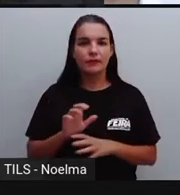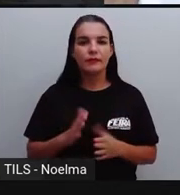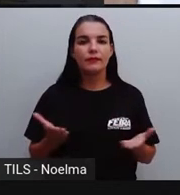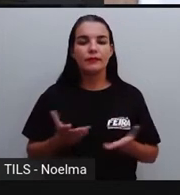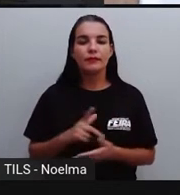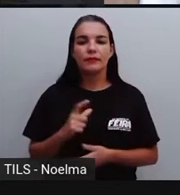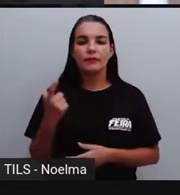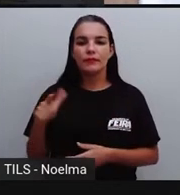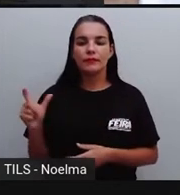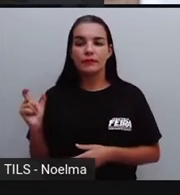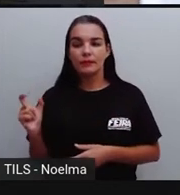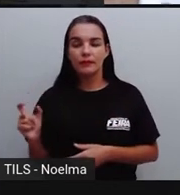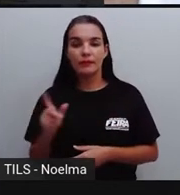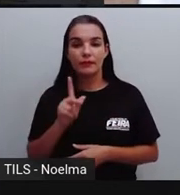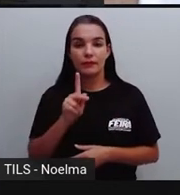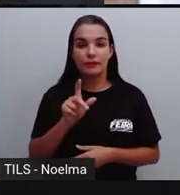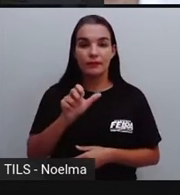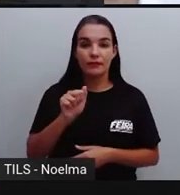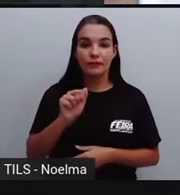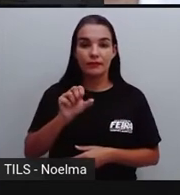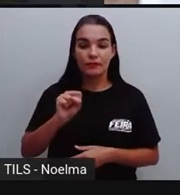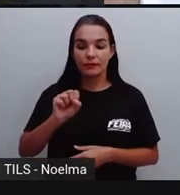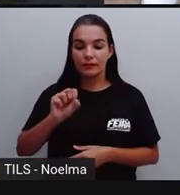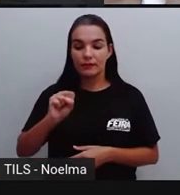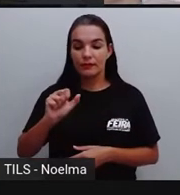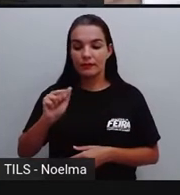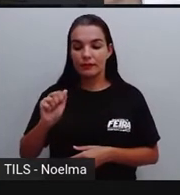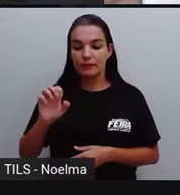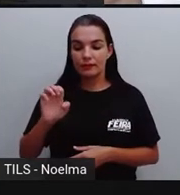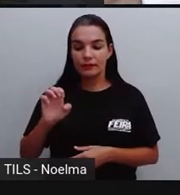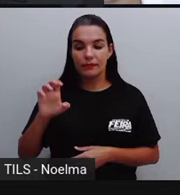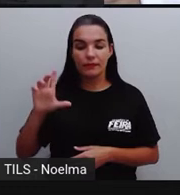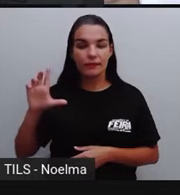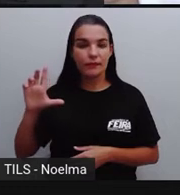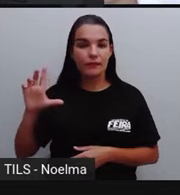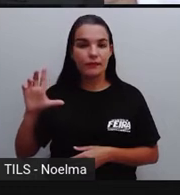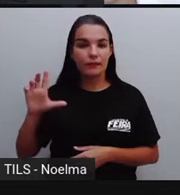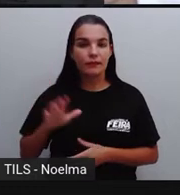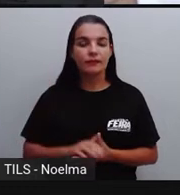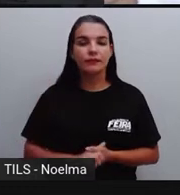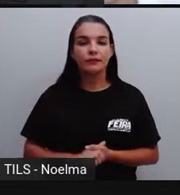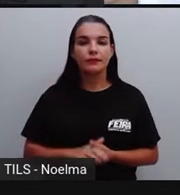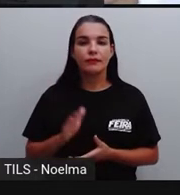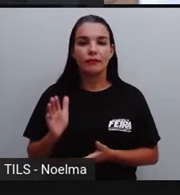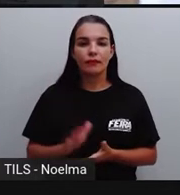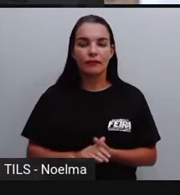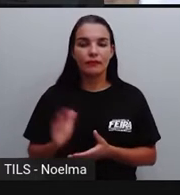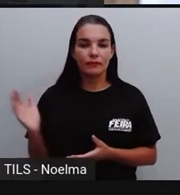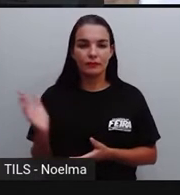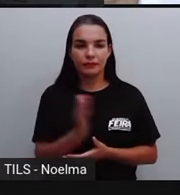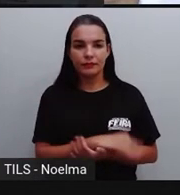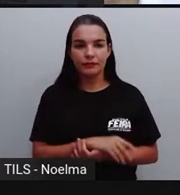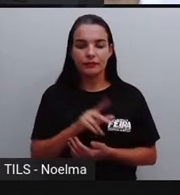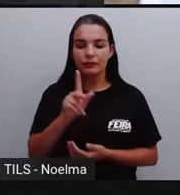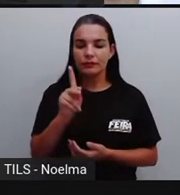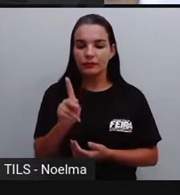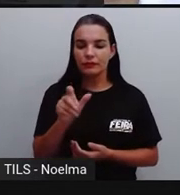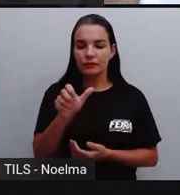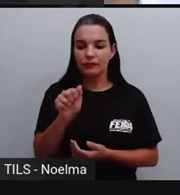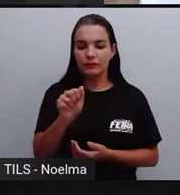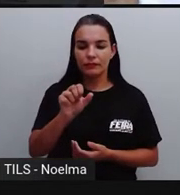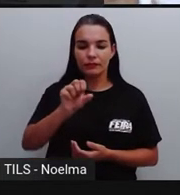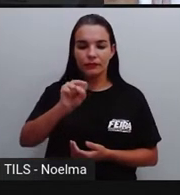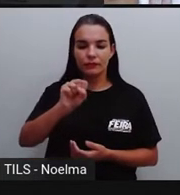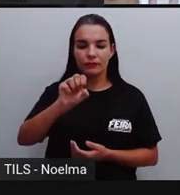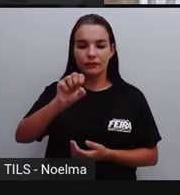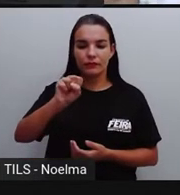Passear. Também tem o som de si. Mas observem que interessante, ó. Eu tenho juntinho aqui,